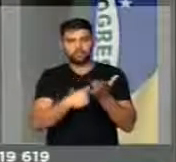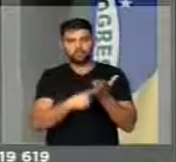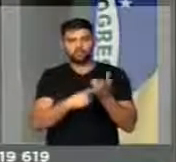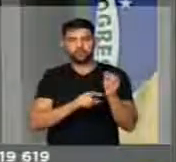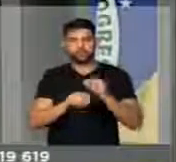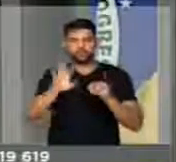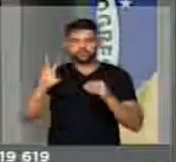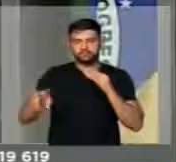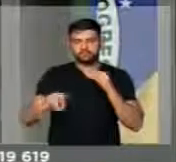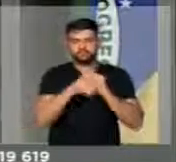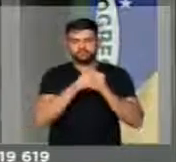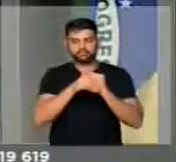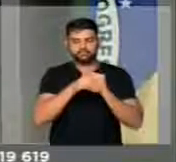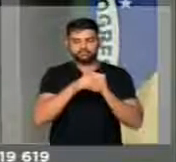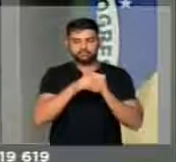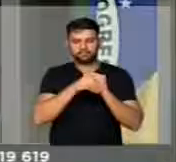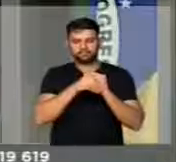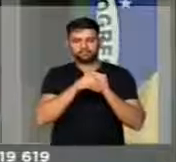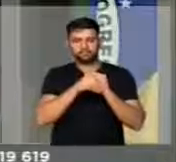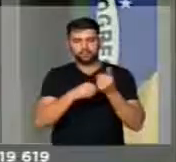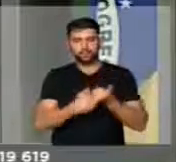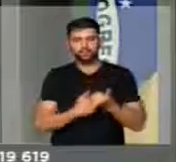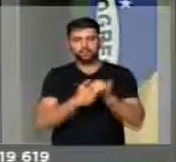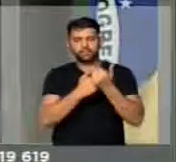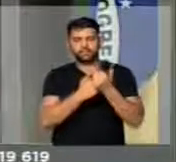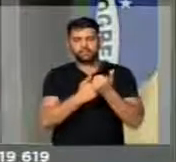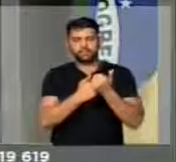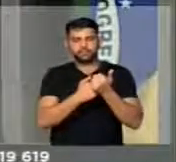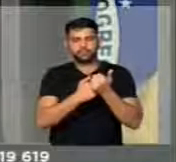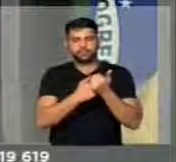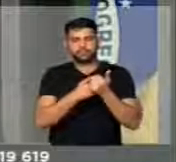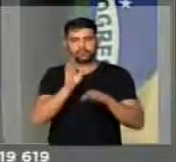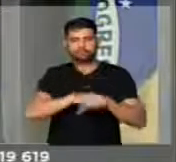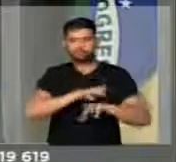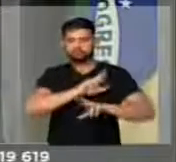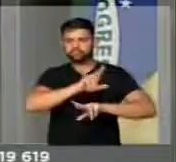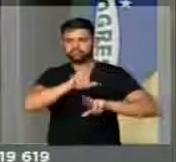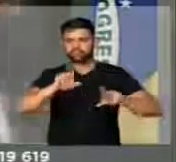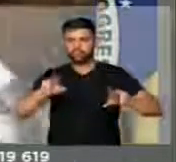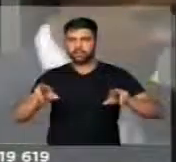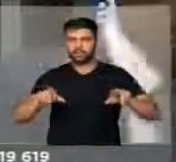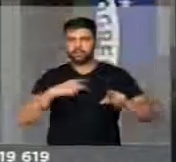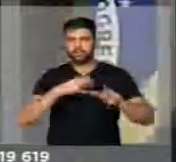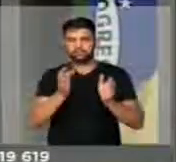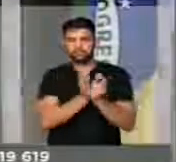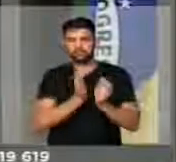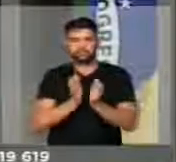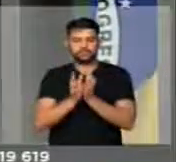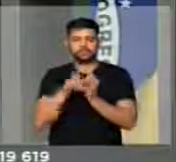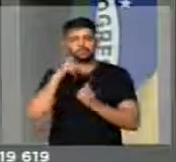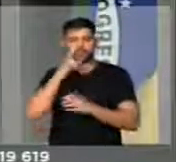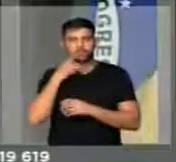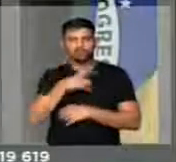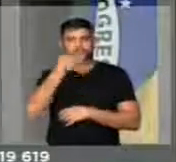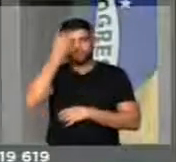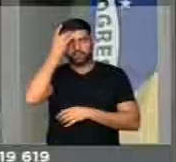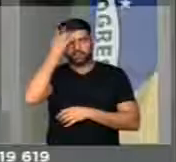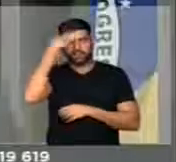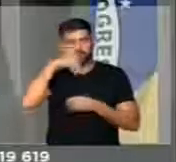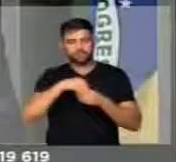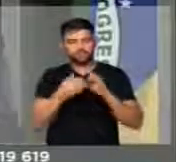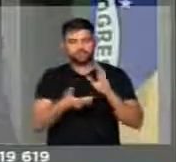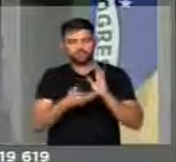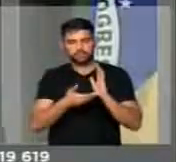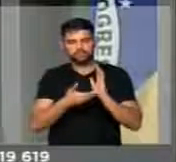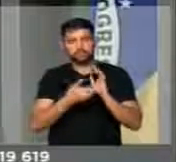que incorporou a contribuição das mais diversas matizes políticas e ideológicas nessa